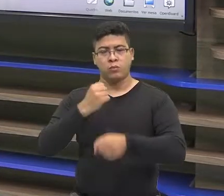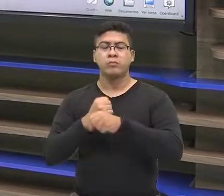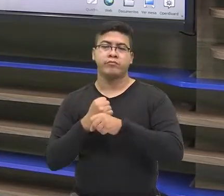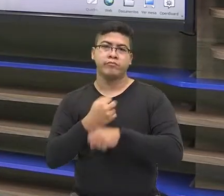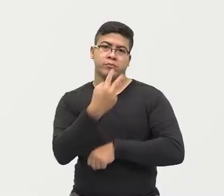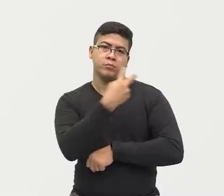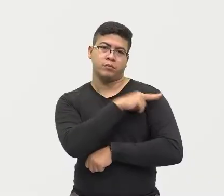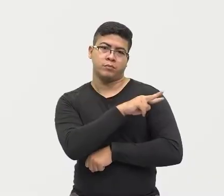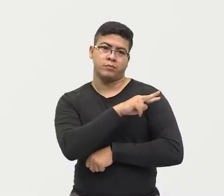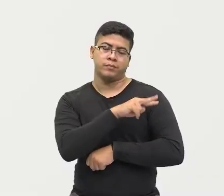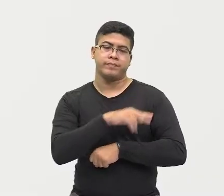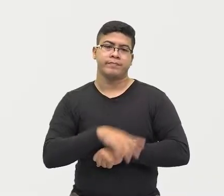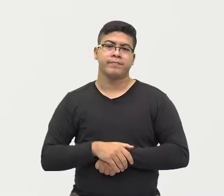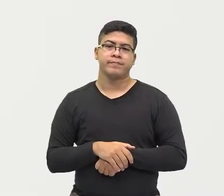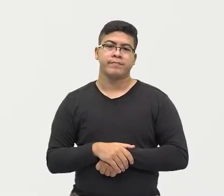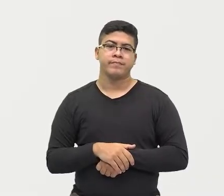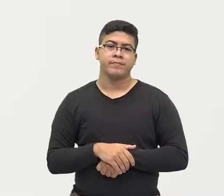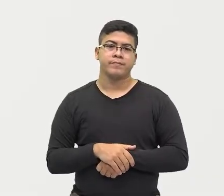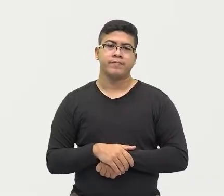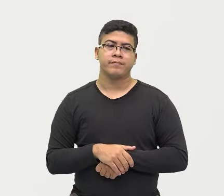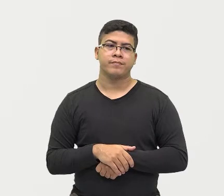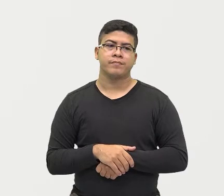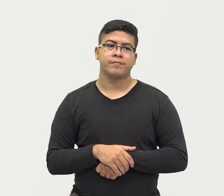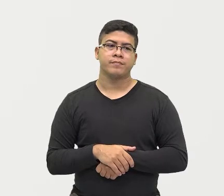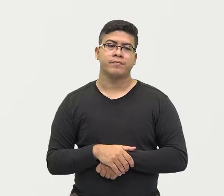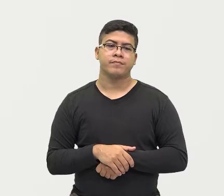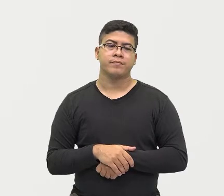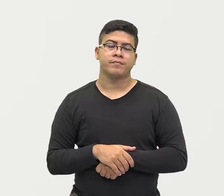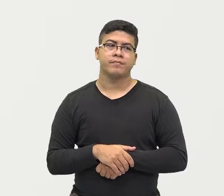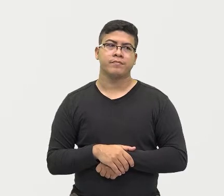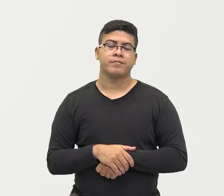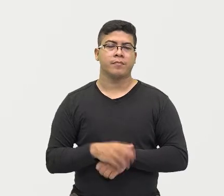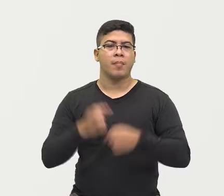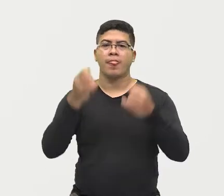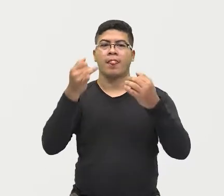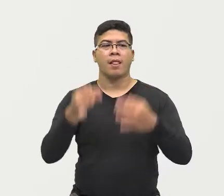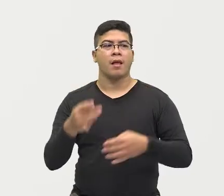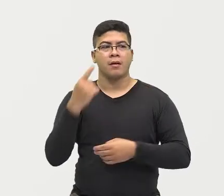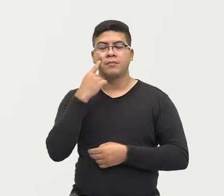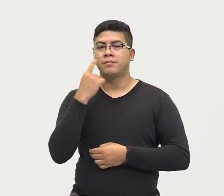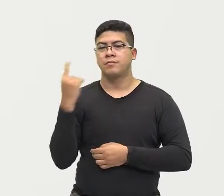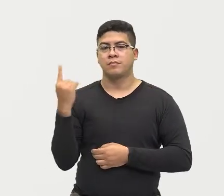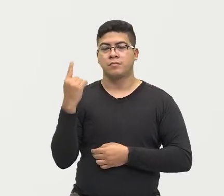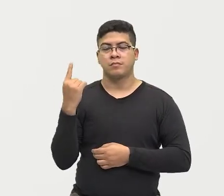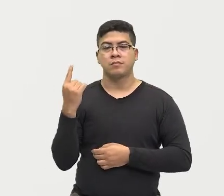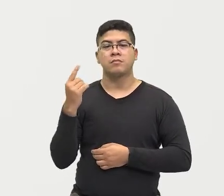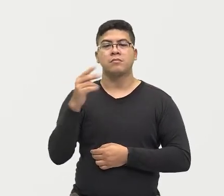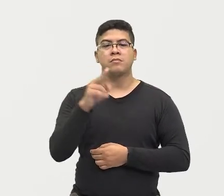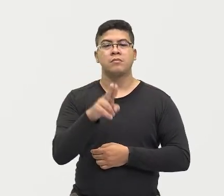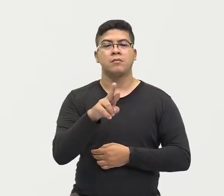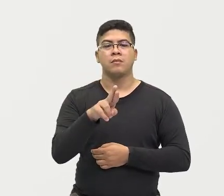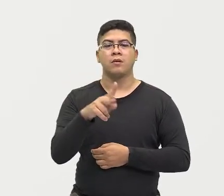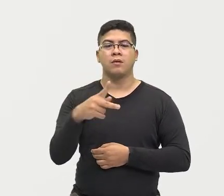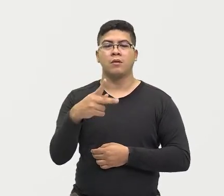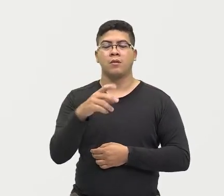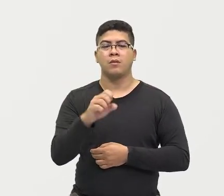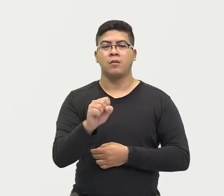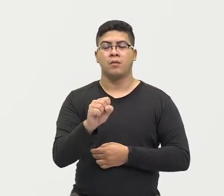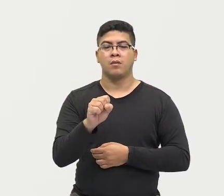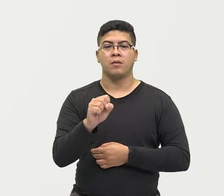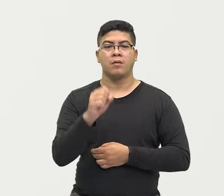de Urupês. Olha só. Então, falamos aqui a respeito do Urupês, da orelha de